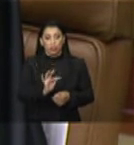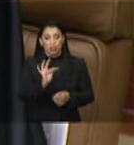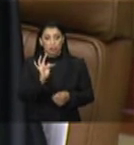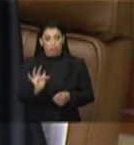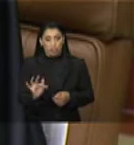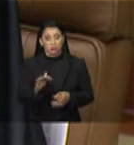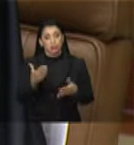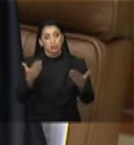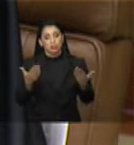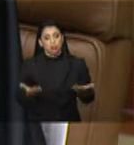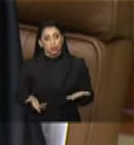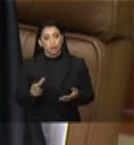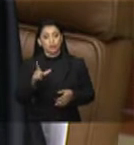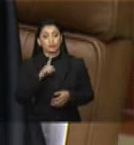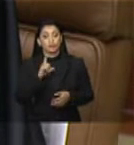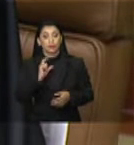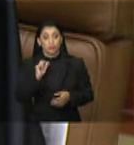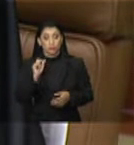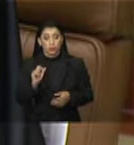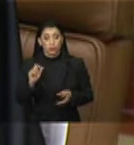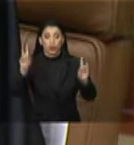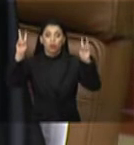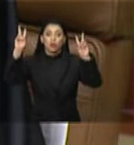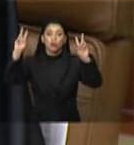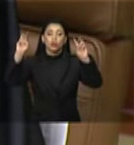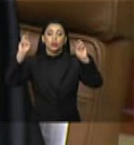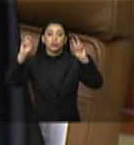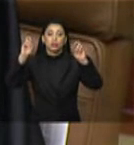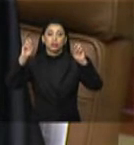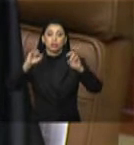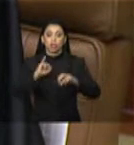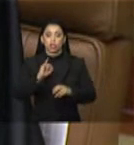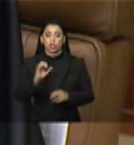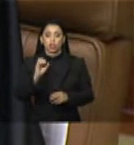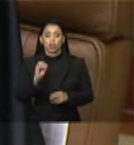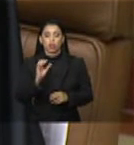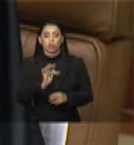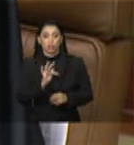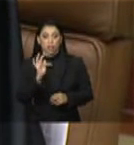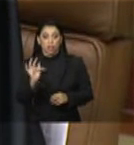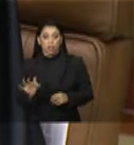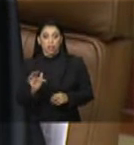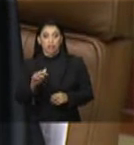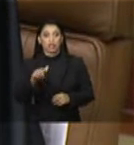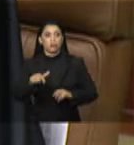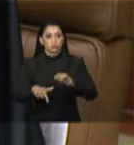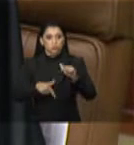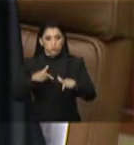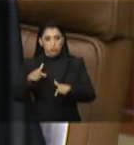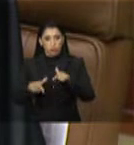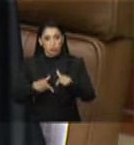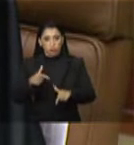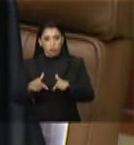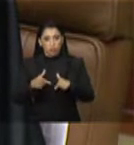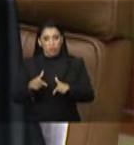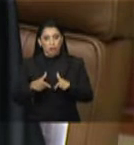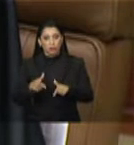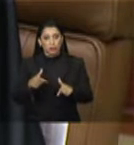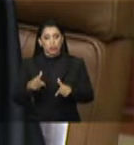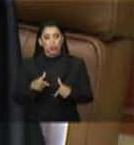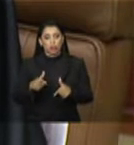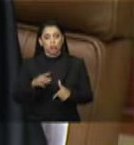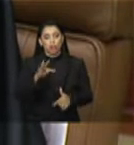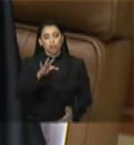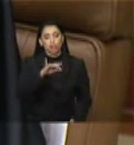que o caso trataria da incidência do IOF nas operações de títulos e valores